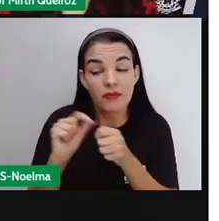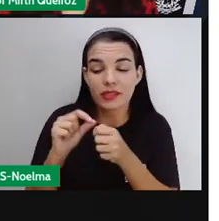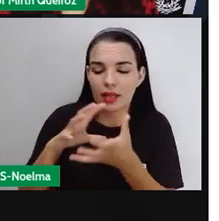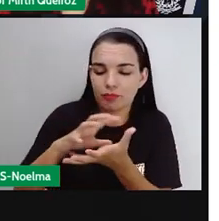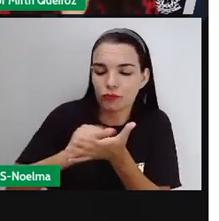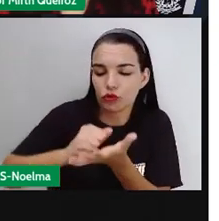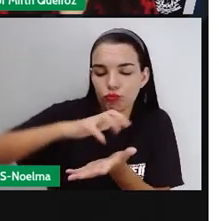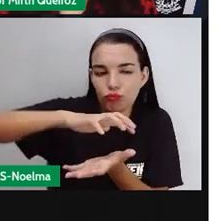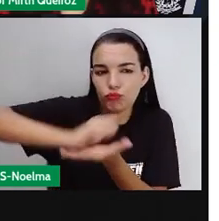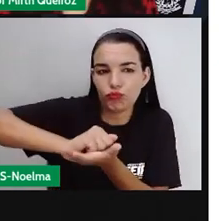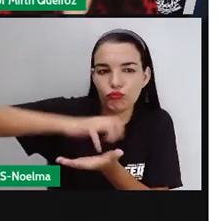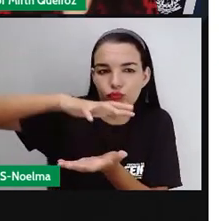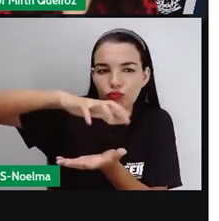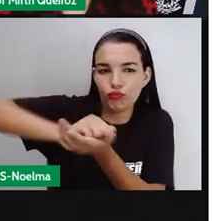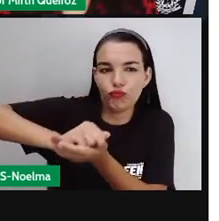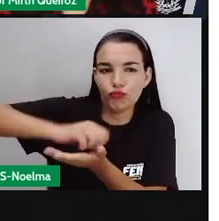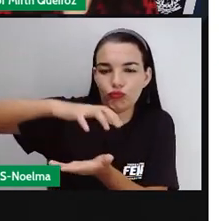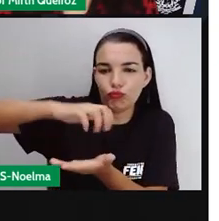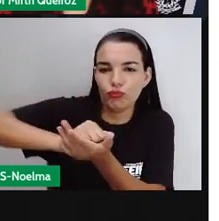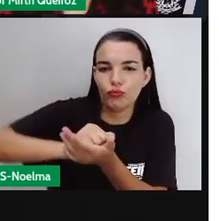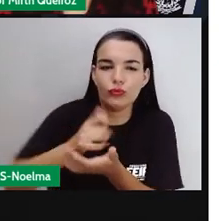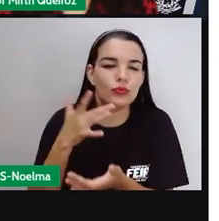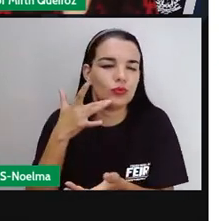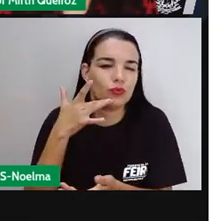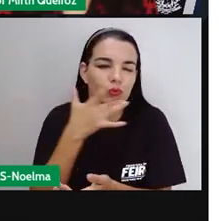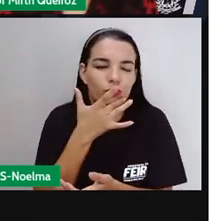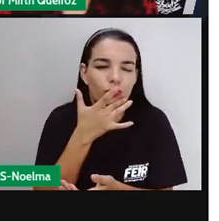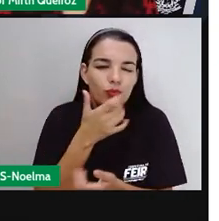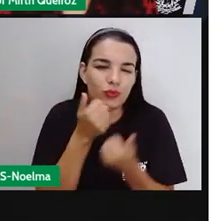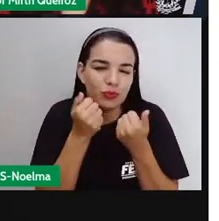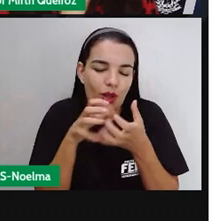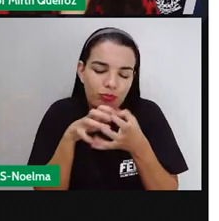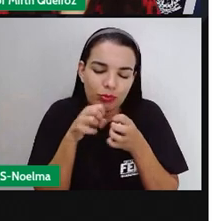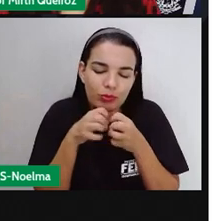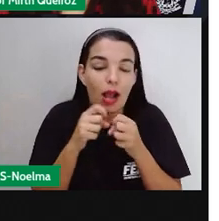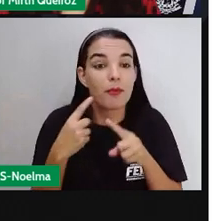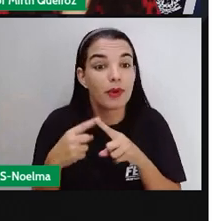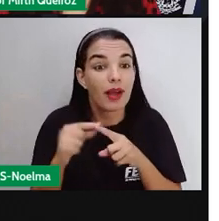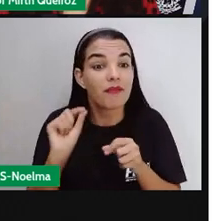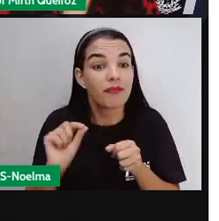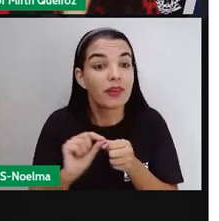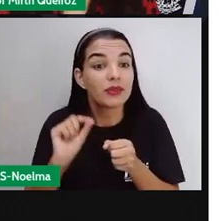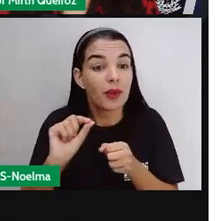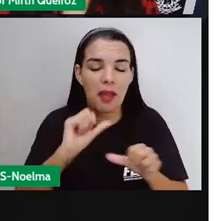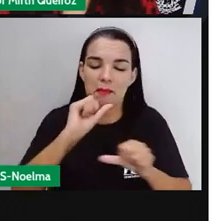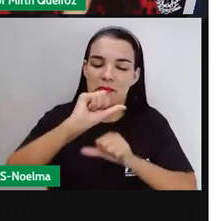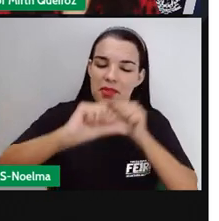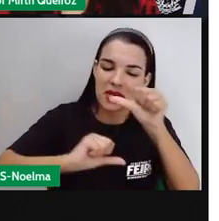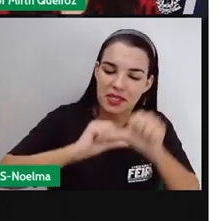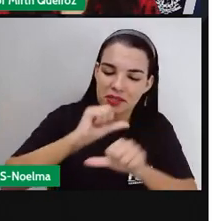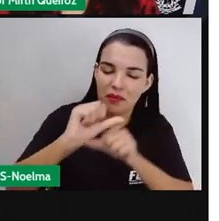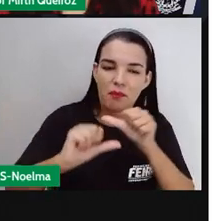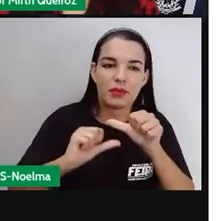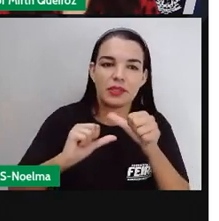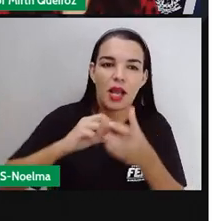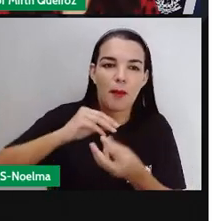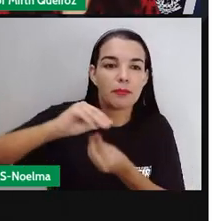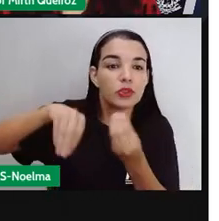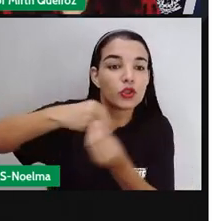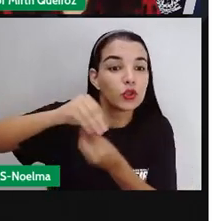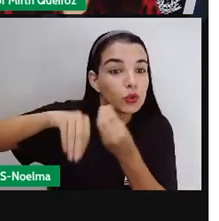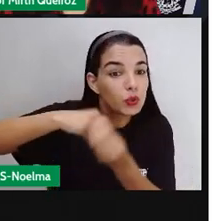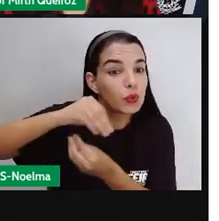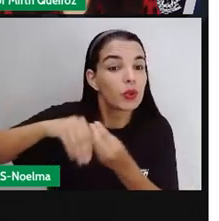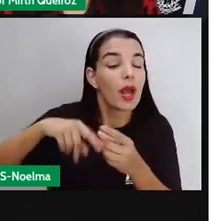Quando a gente está fazendo slime, nós estamos fazendo transformação de substâncias, nós estamos fazendo misturas de substâncias